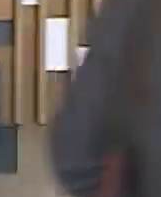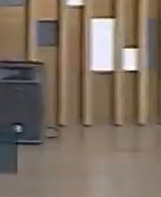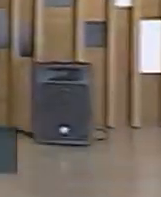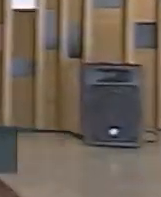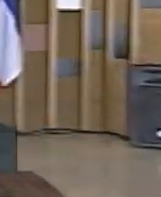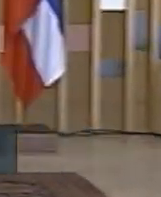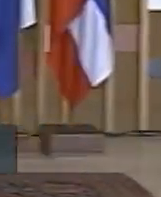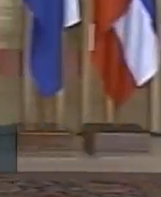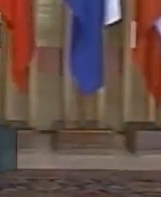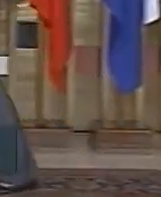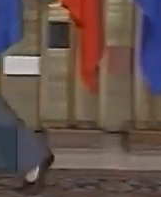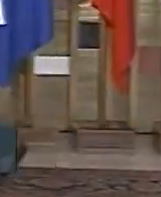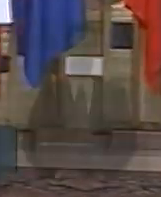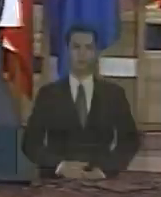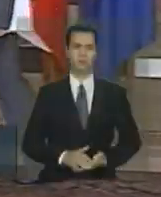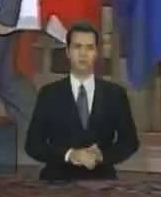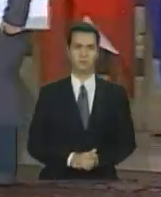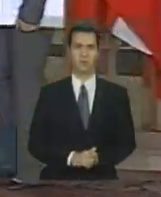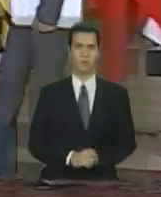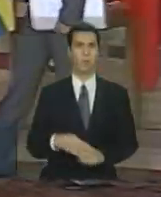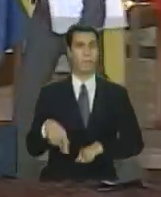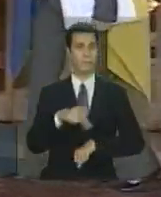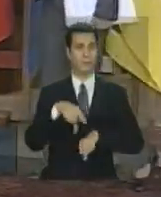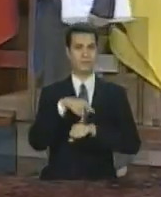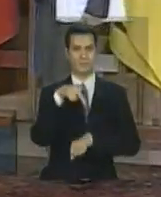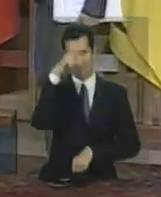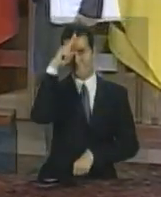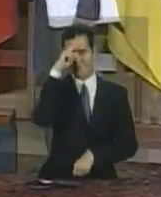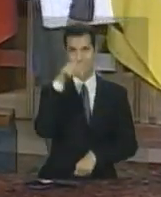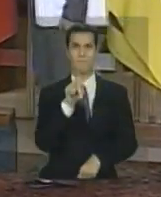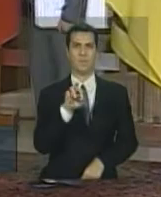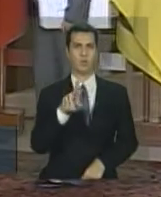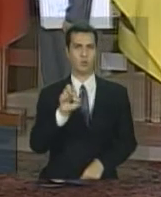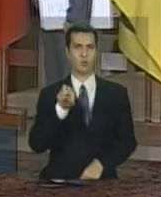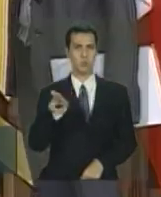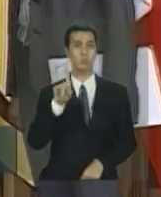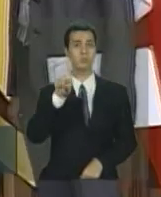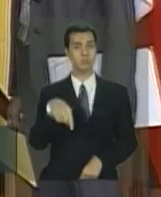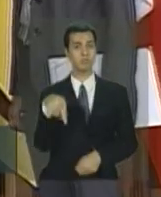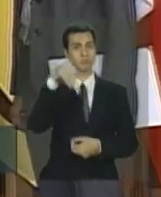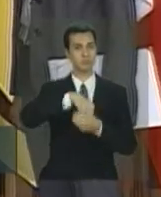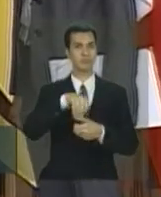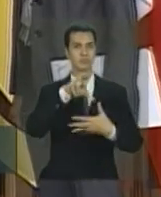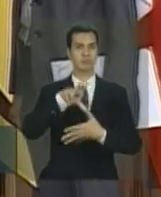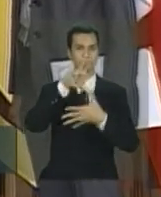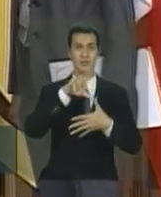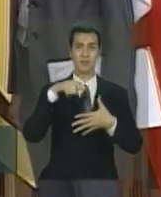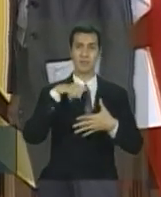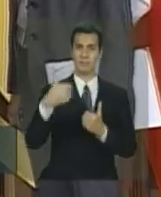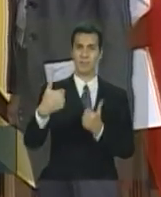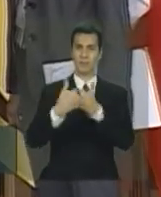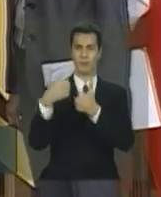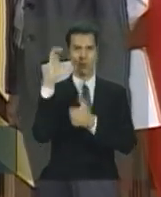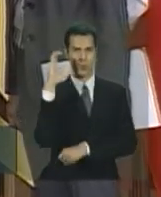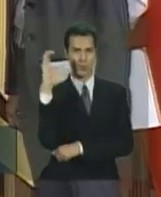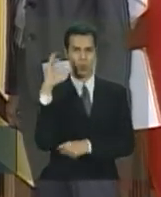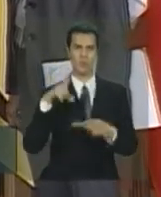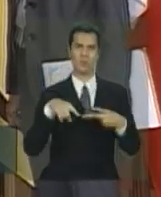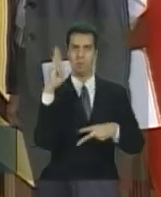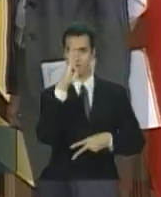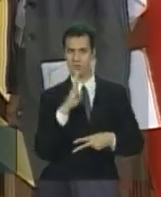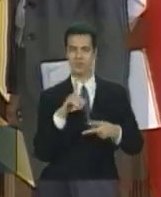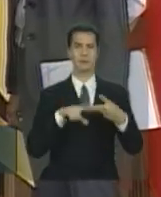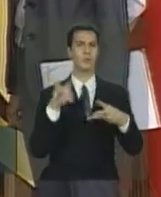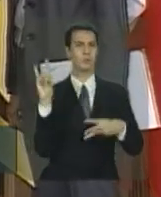um país sul-americano, limitado ao norte pelo Equador e pela Colômbia, a leste pelo Brasil e pela